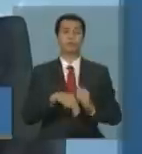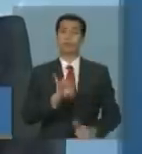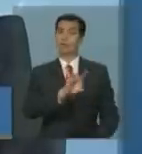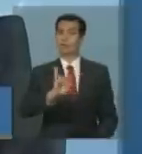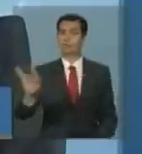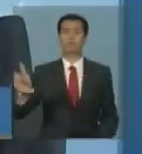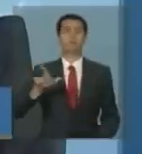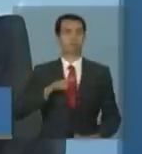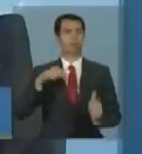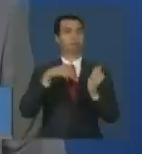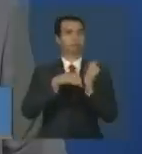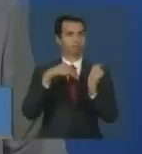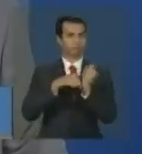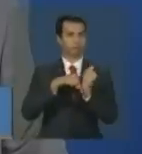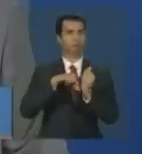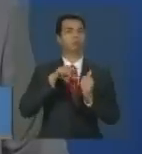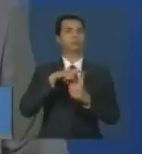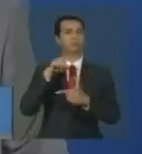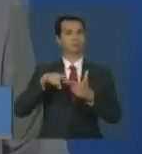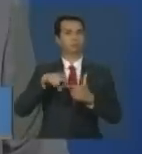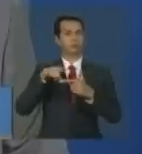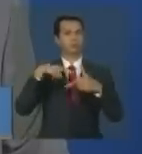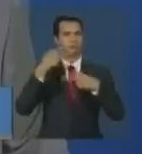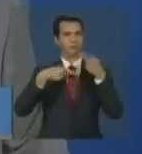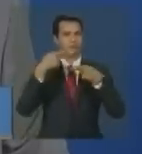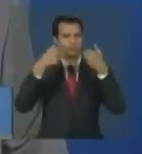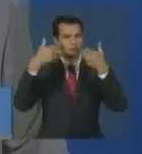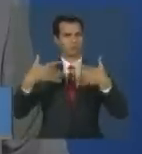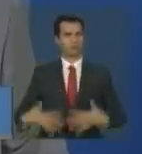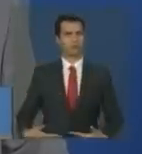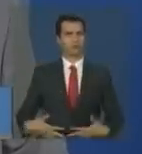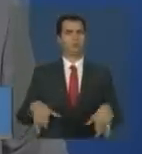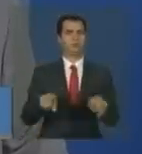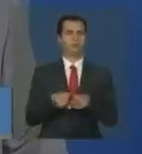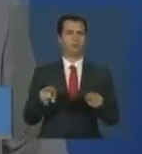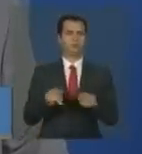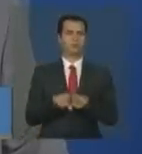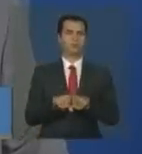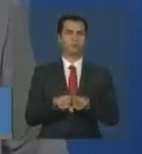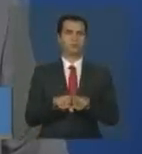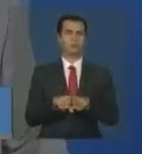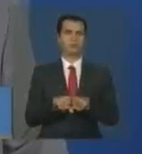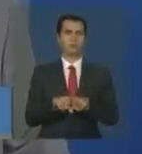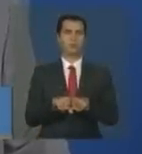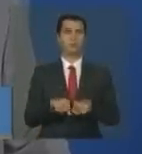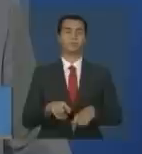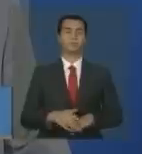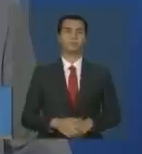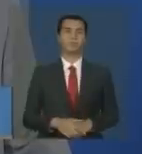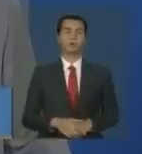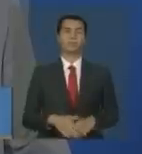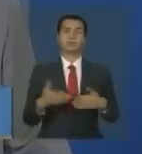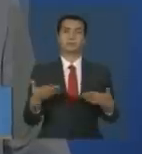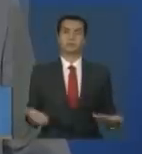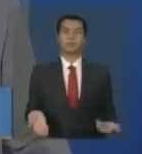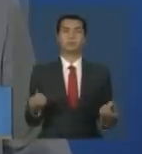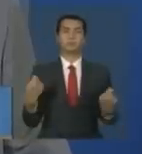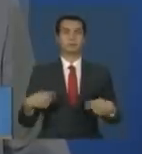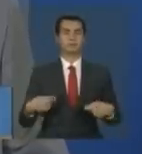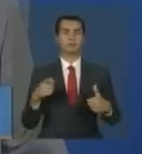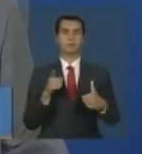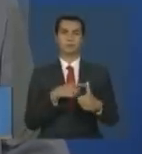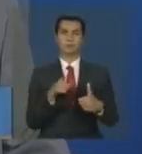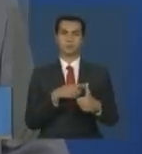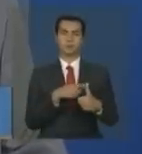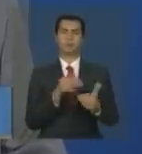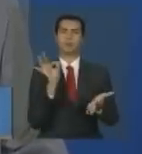Individual e intransferível, a gente vai falar sobre isso também quando for falar sobre a nova política de senhas. Então, ele precisa, primeiro, ter o